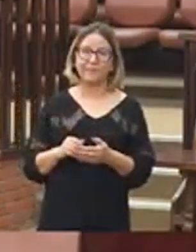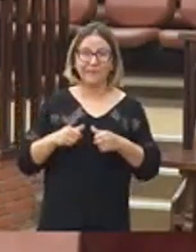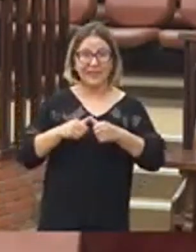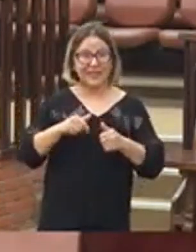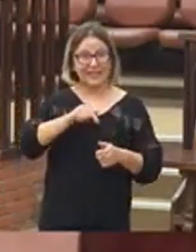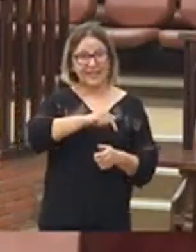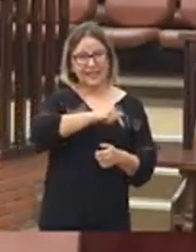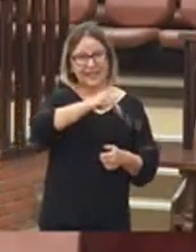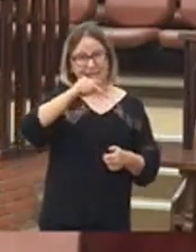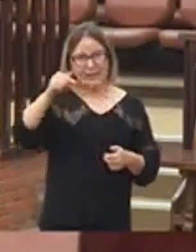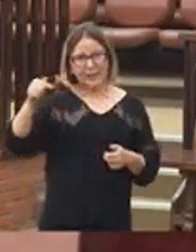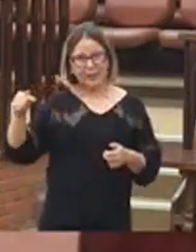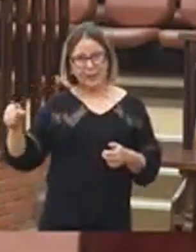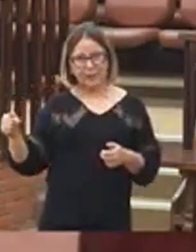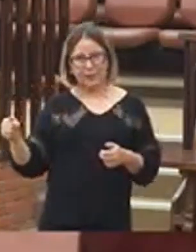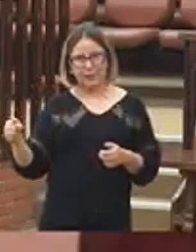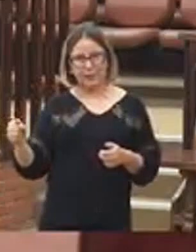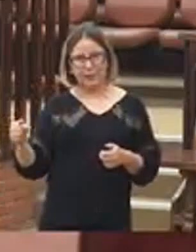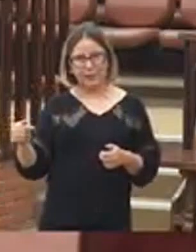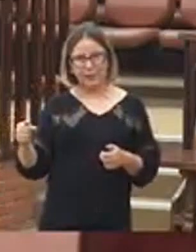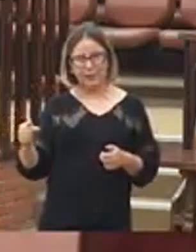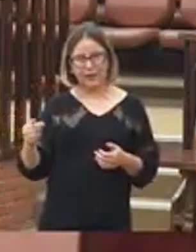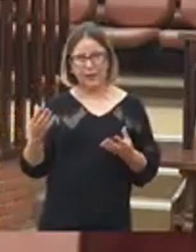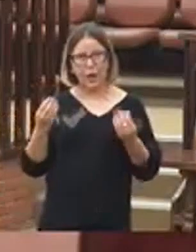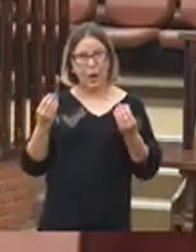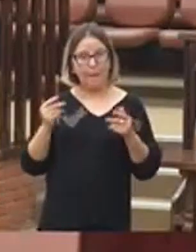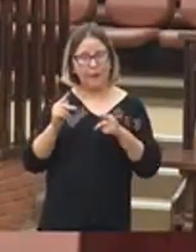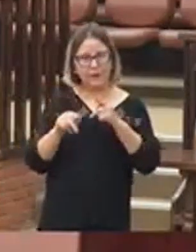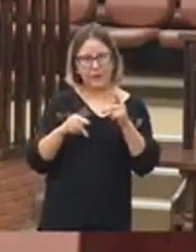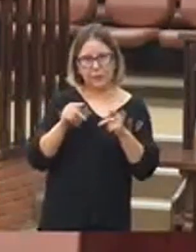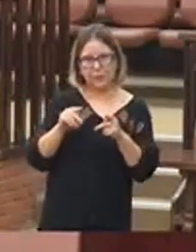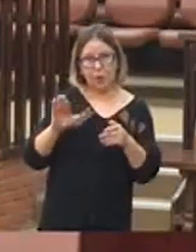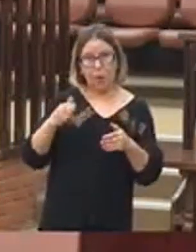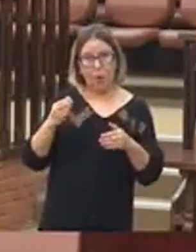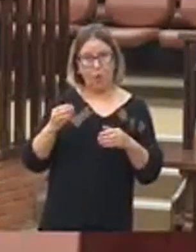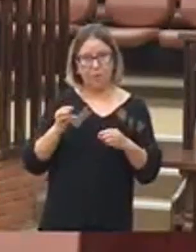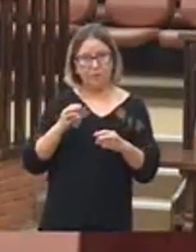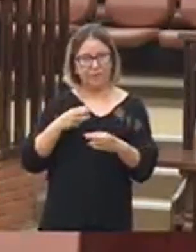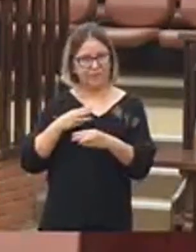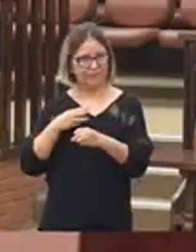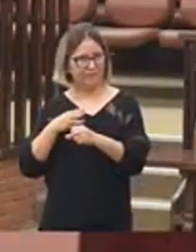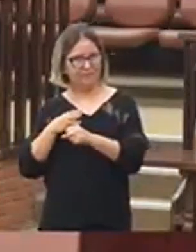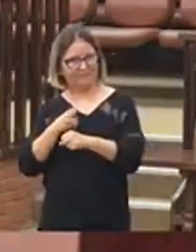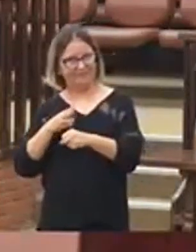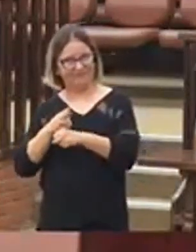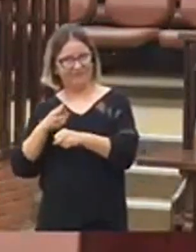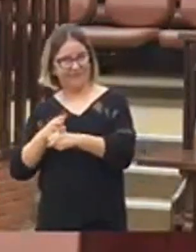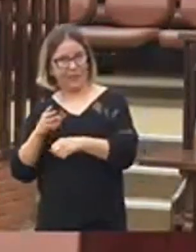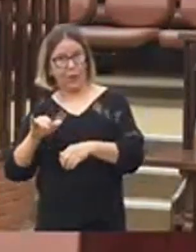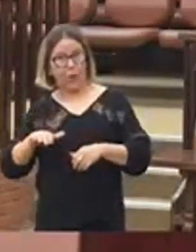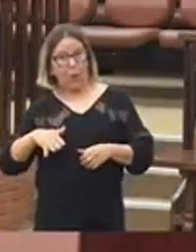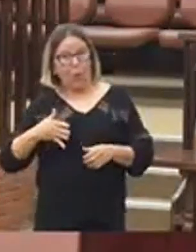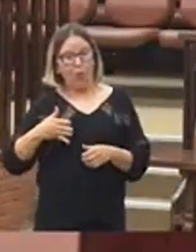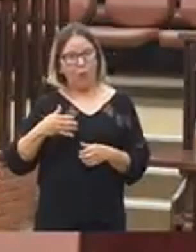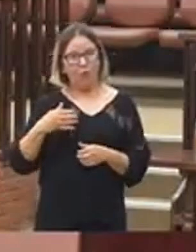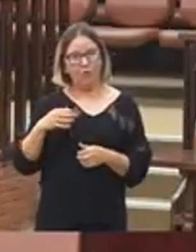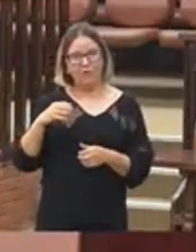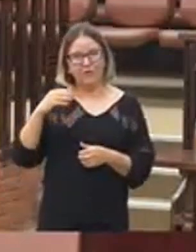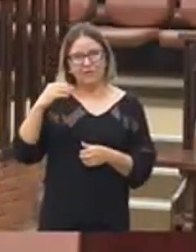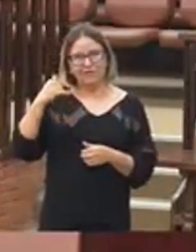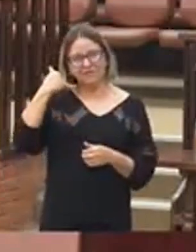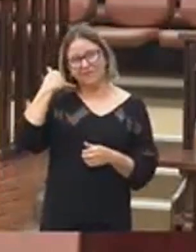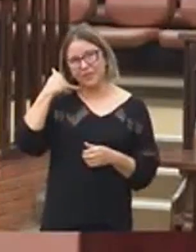pessoas, ou por WhatsApp, ou por telefone, ou por